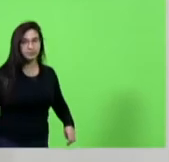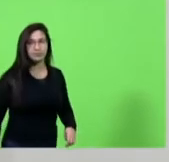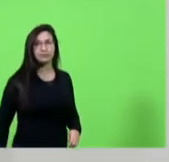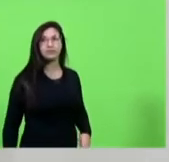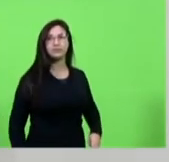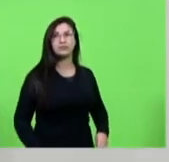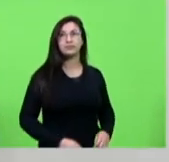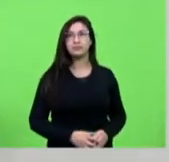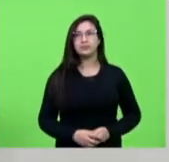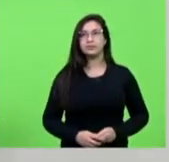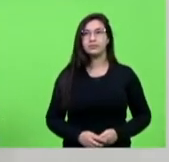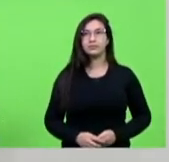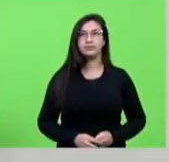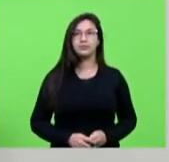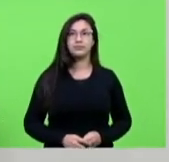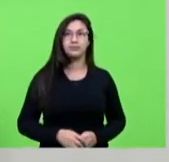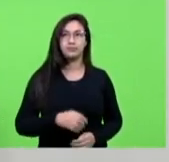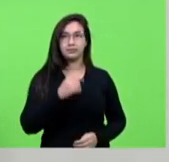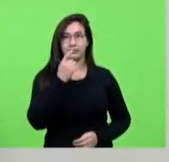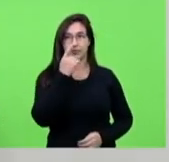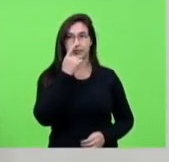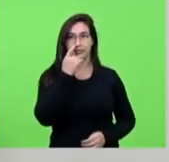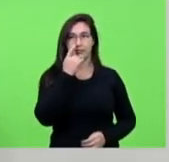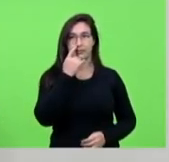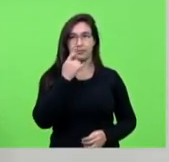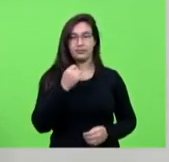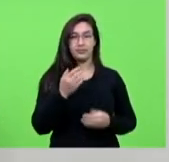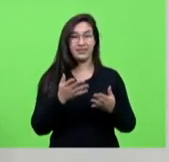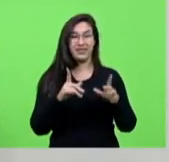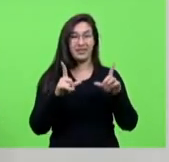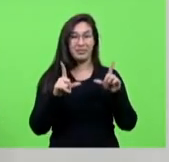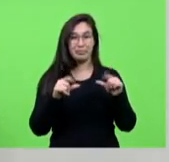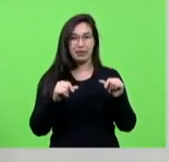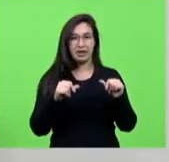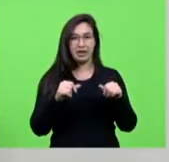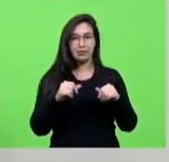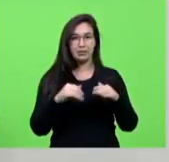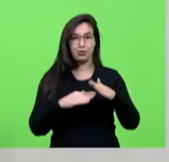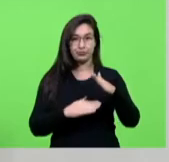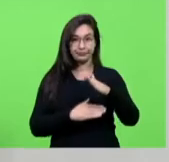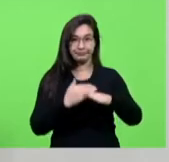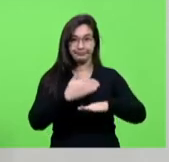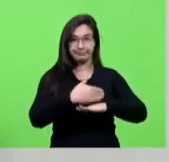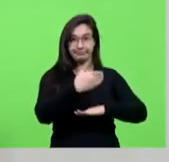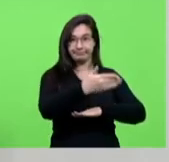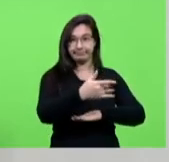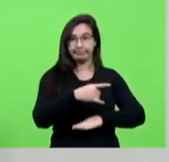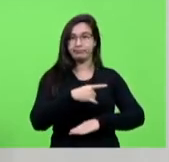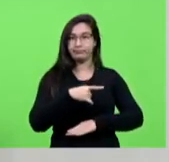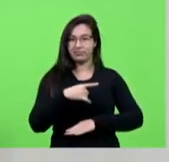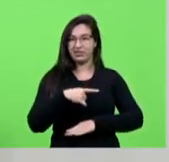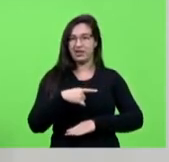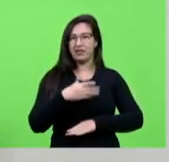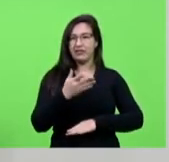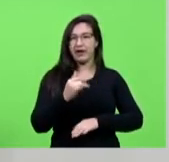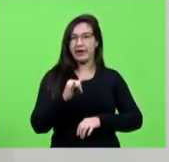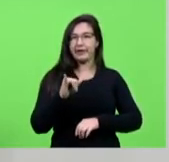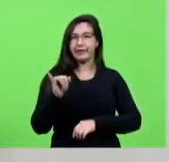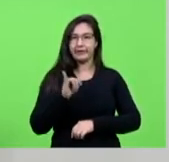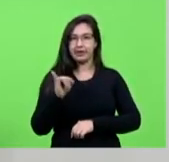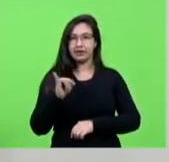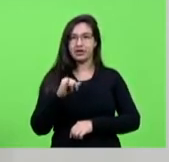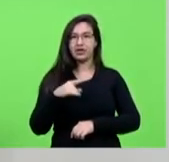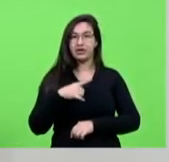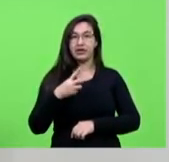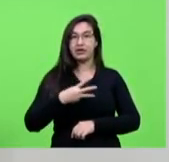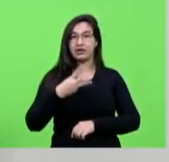onde o efetivo é mínimo. O efetivo é mínimo, da ponte para lá não rola. Rola, passando ali por Itajaí, terra de 3 líderes